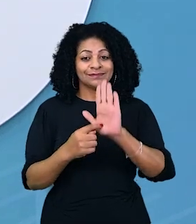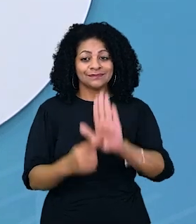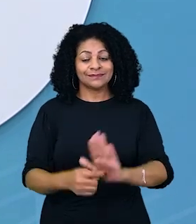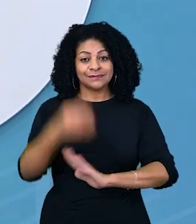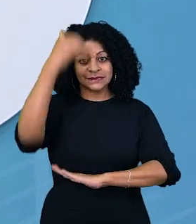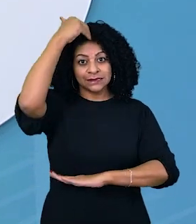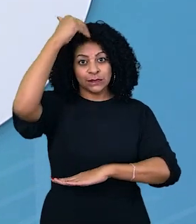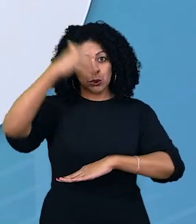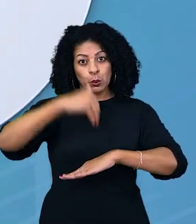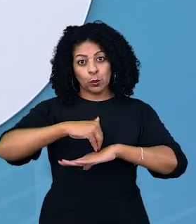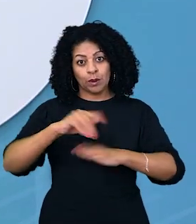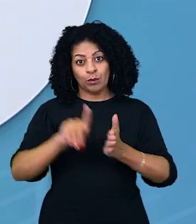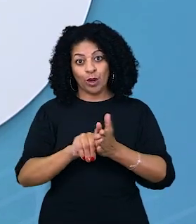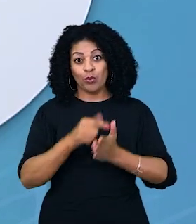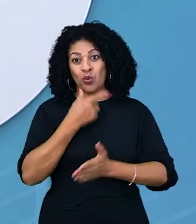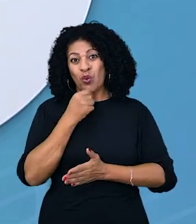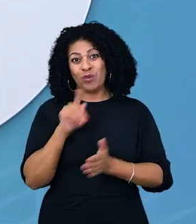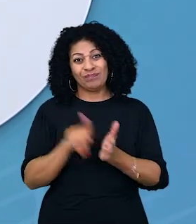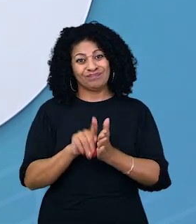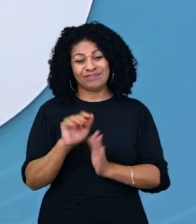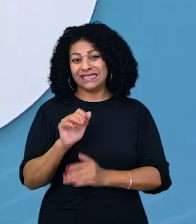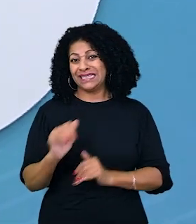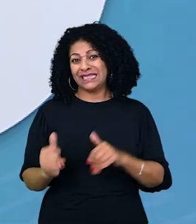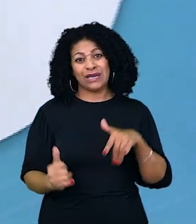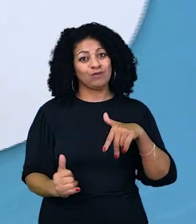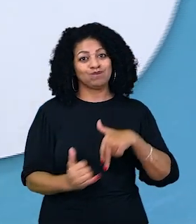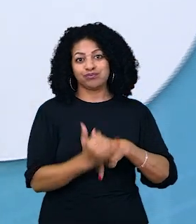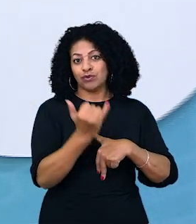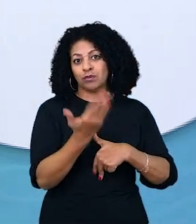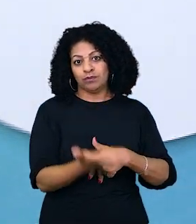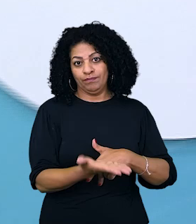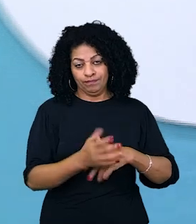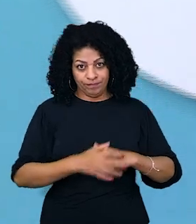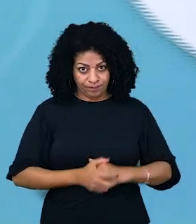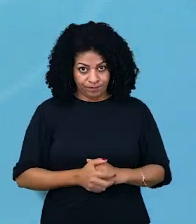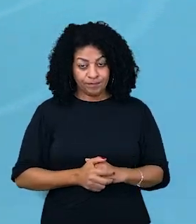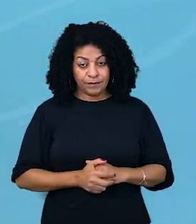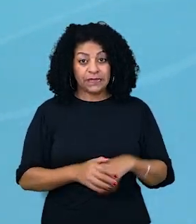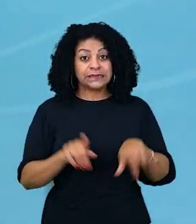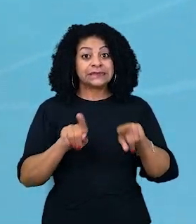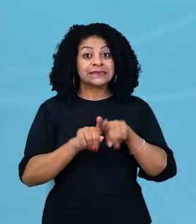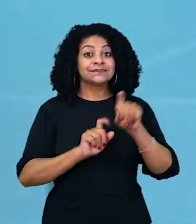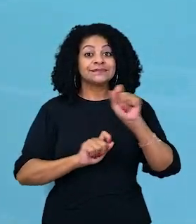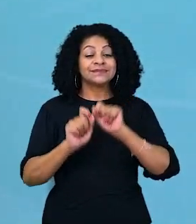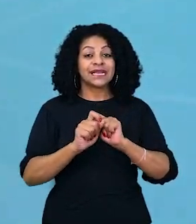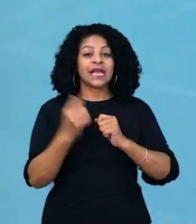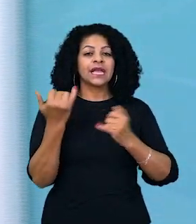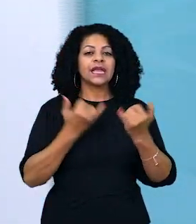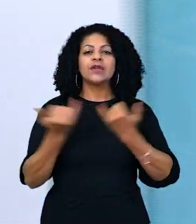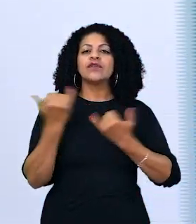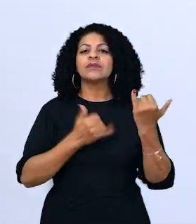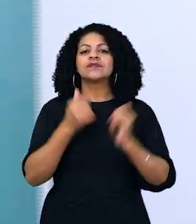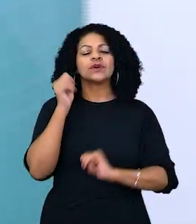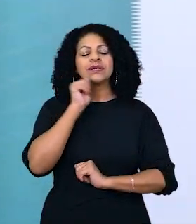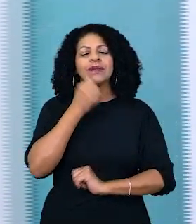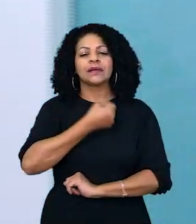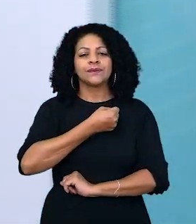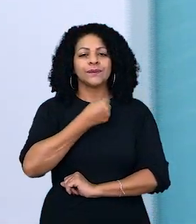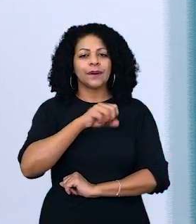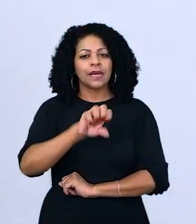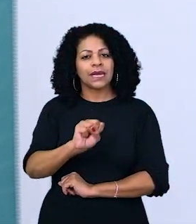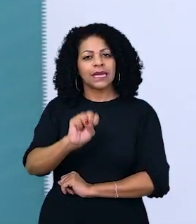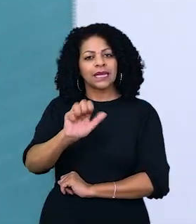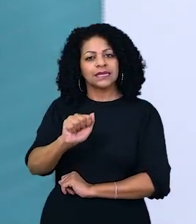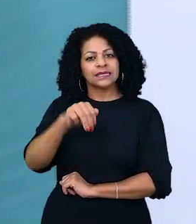demonstrada a culpa exclusiva da vítima no acidente. E quem acompanhou o julgamento desse caso e tem mais informações para a gente é a repórter Samantha